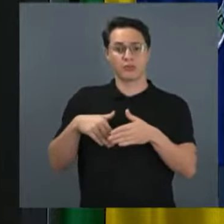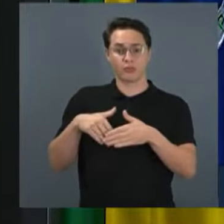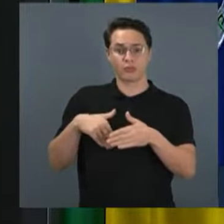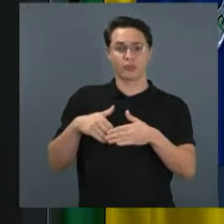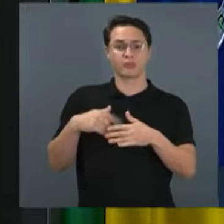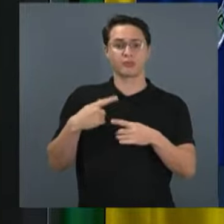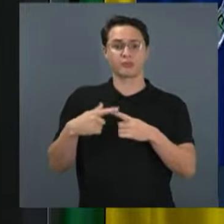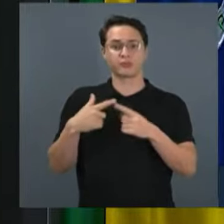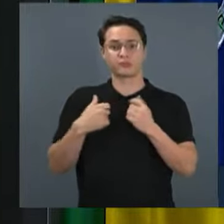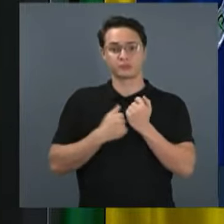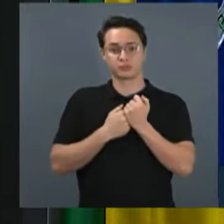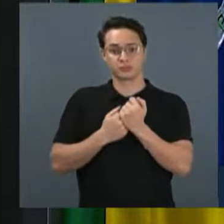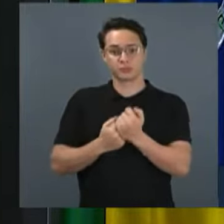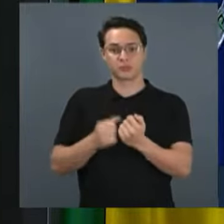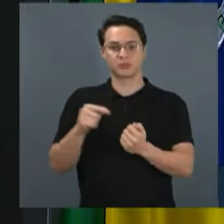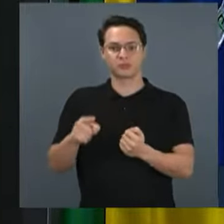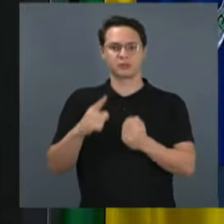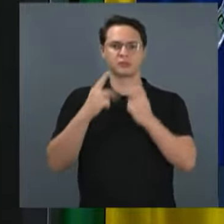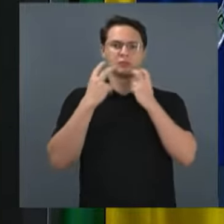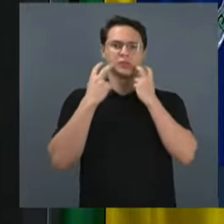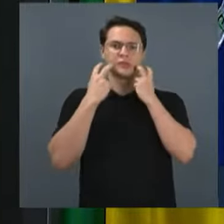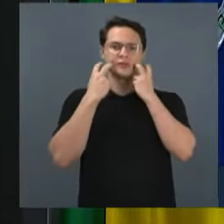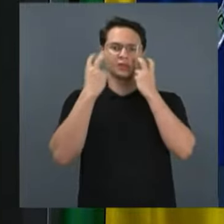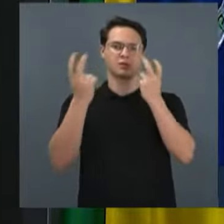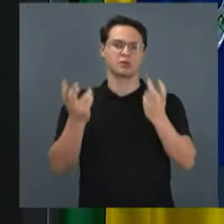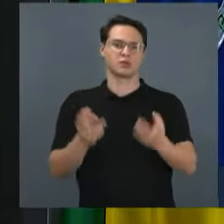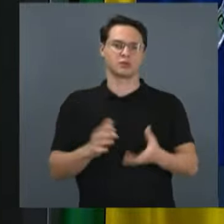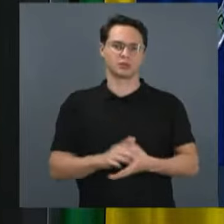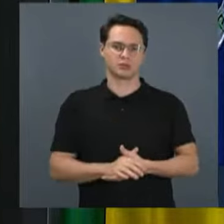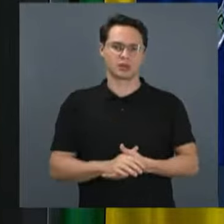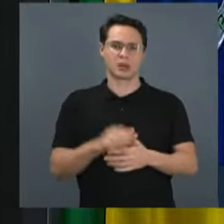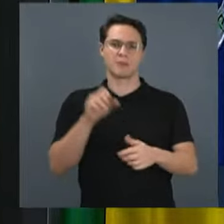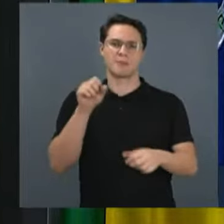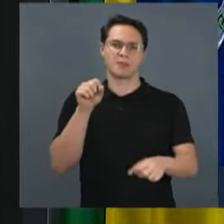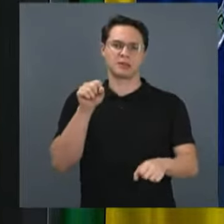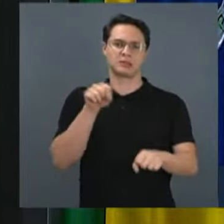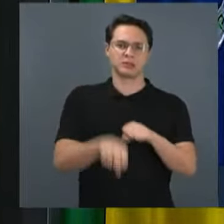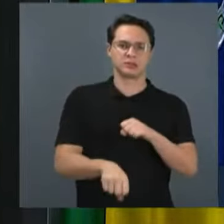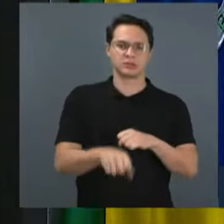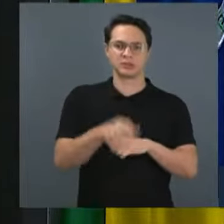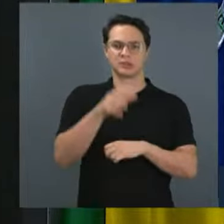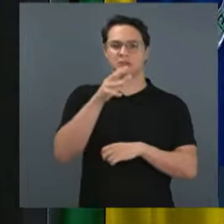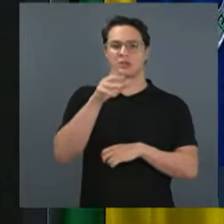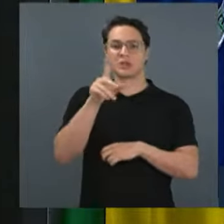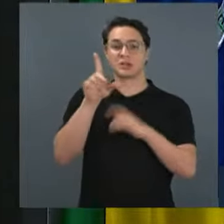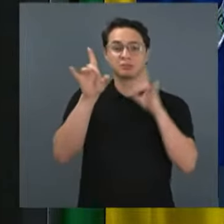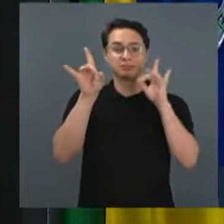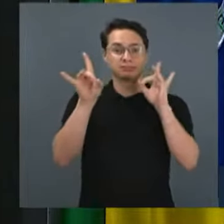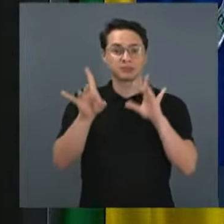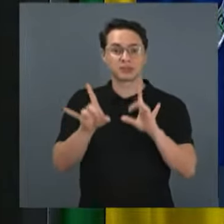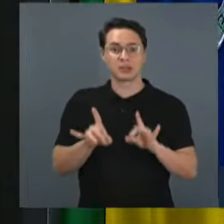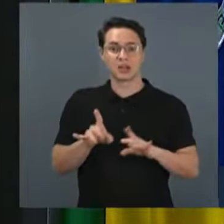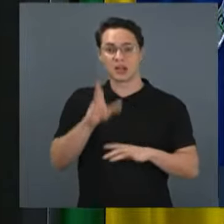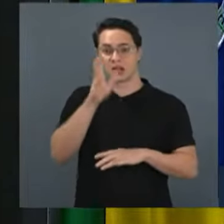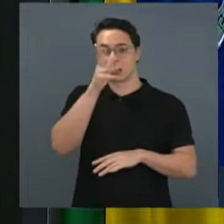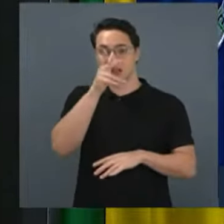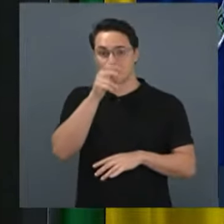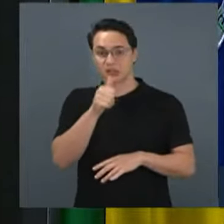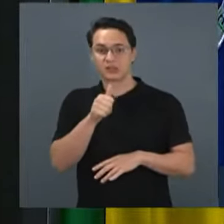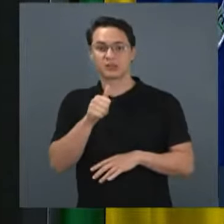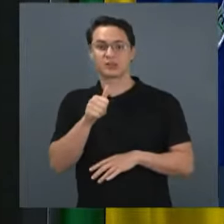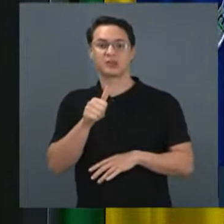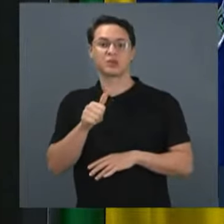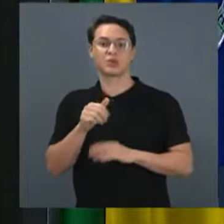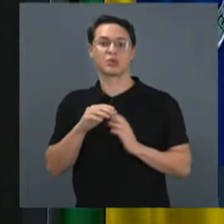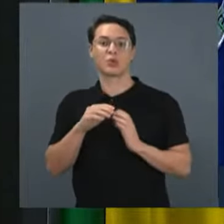por estar apoiando isso. É uma vergonha. Estão matando a galinha dos ovos de ouro. O futebol foi